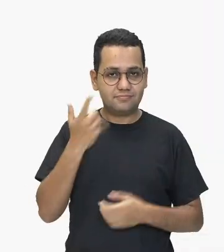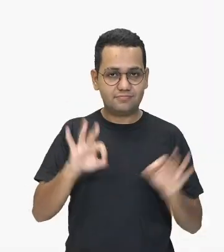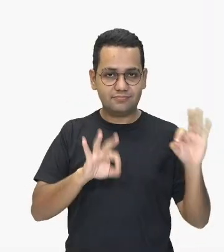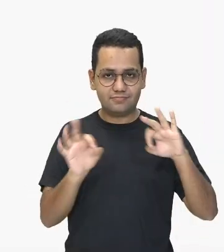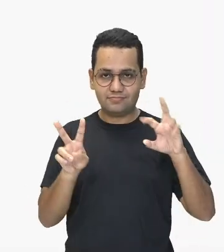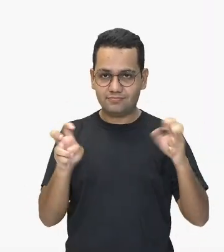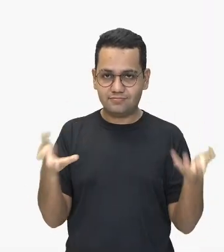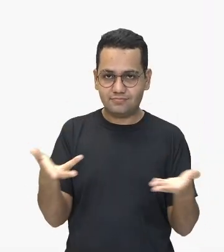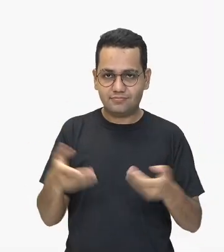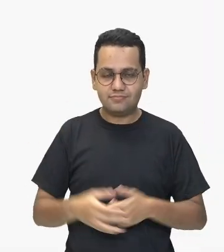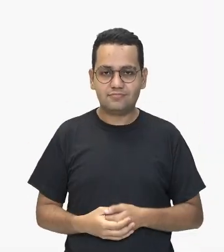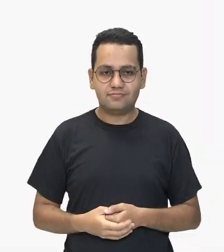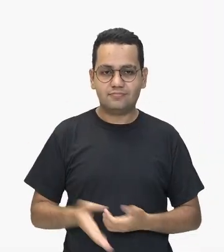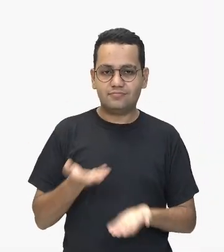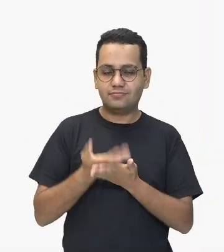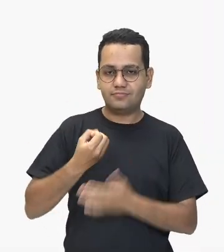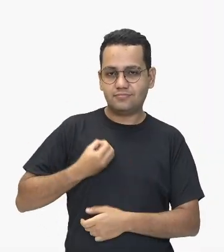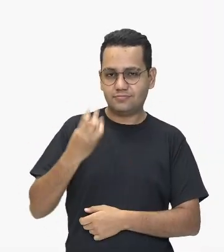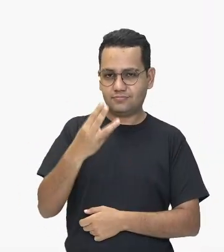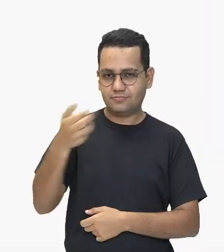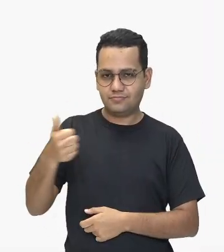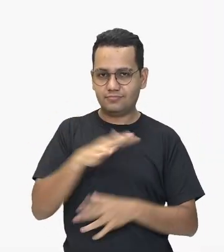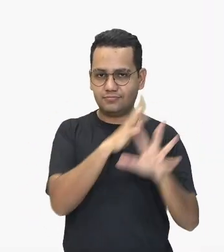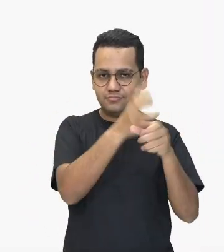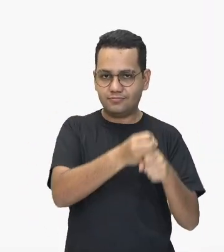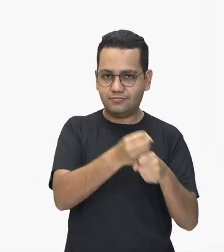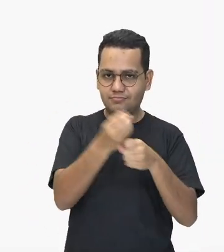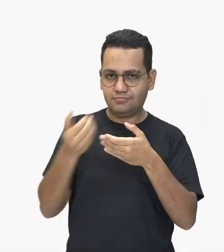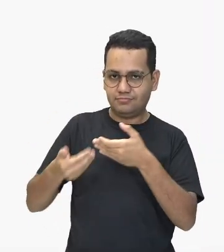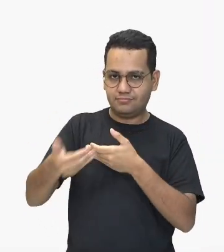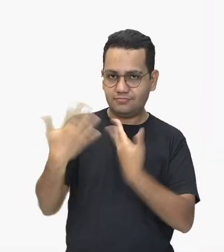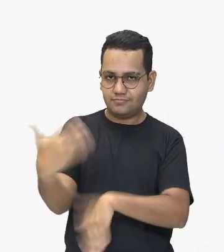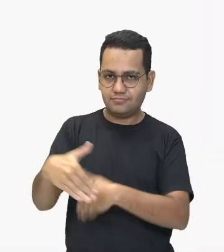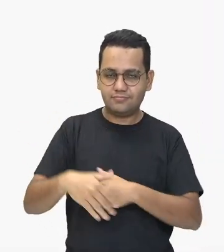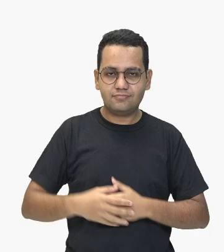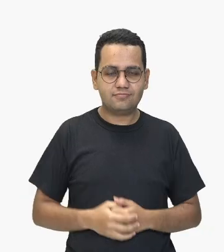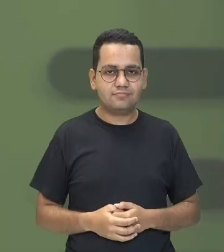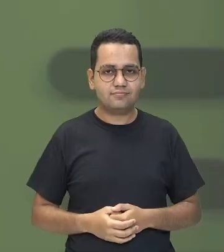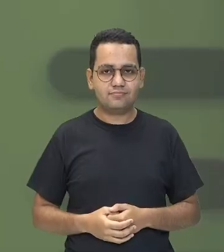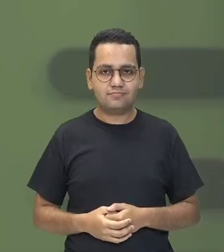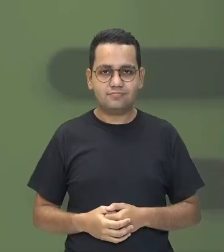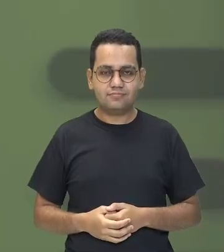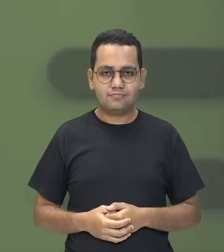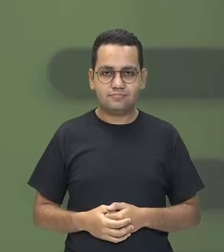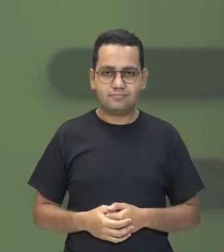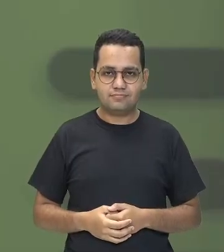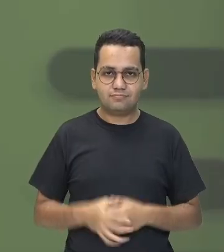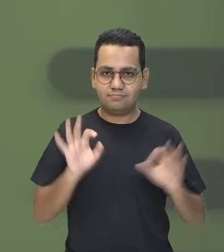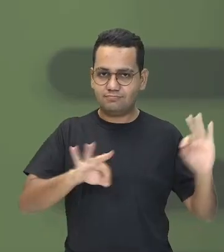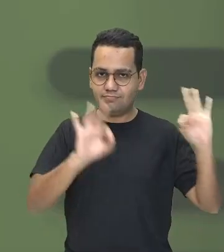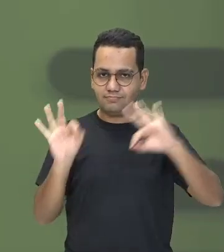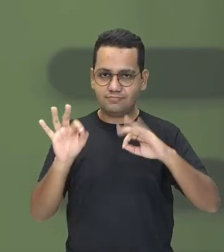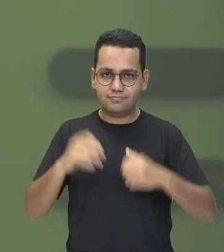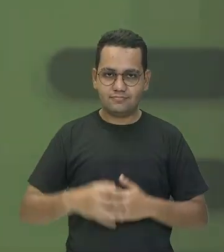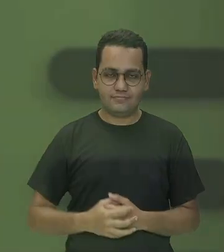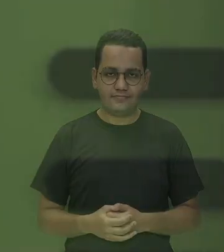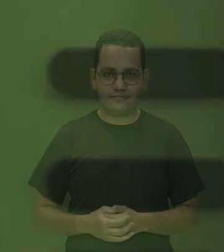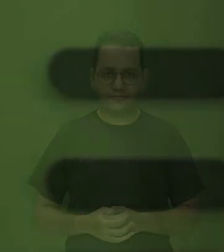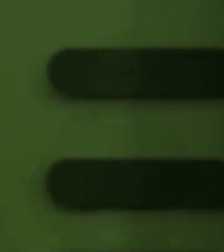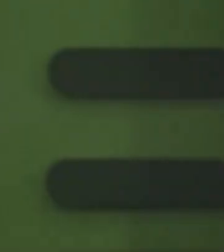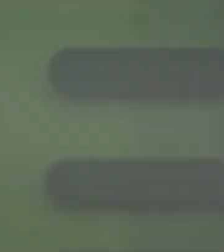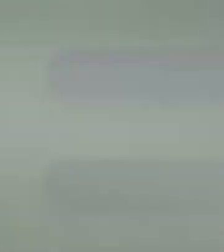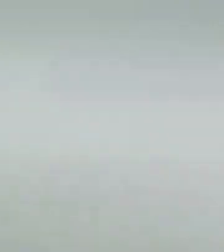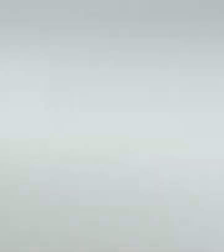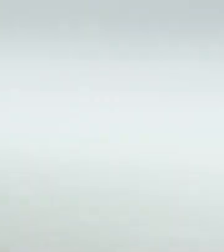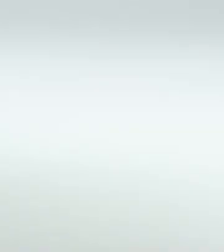hoje na aula 31 é revisão e avaliação Então vamos pra nossa